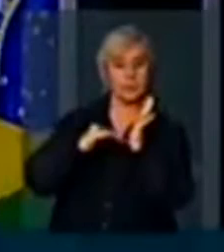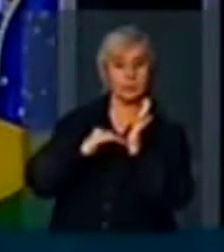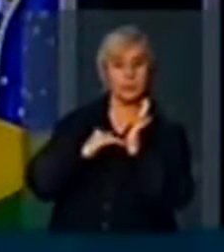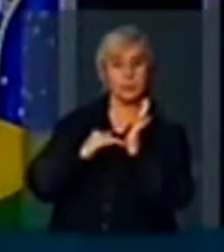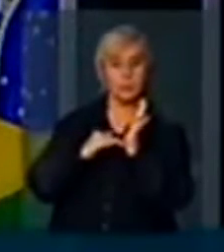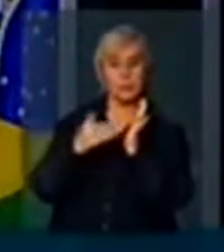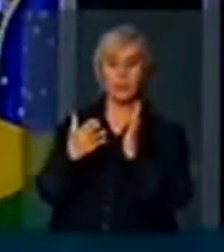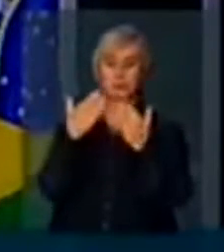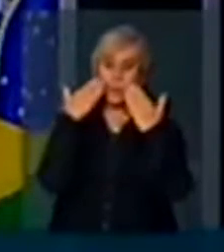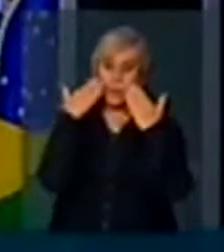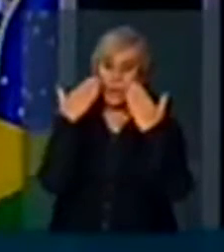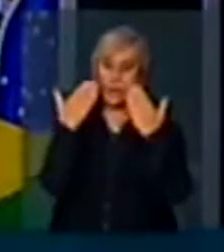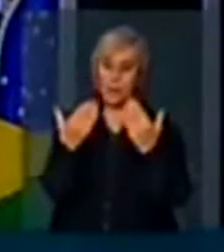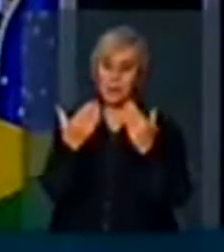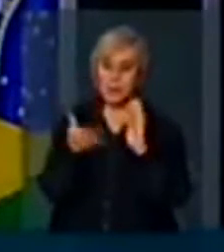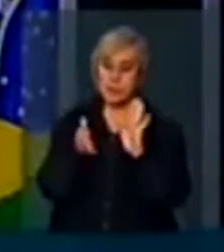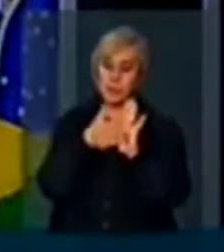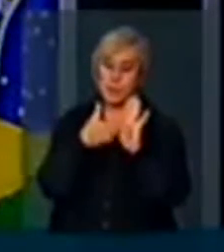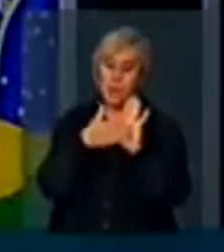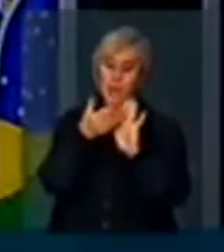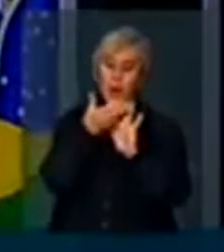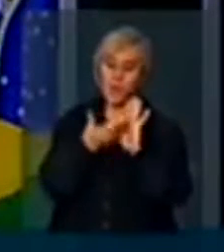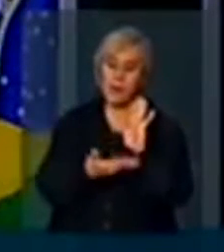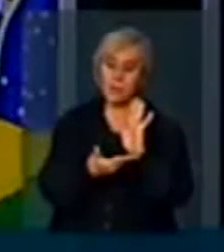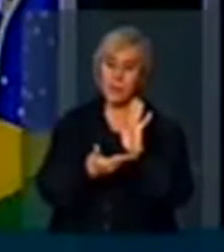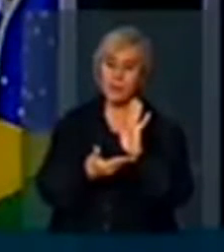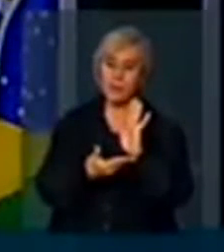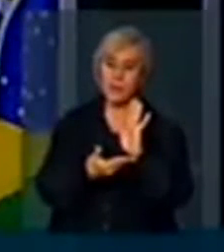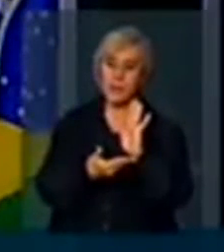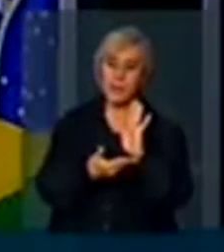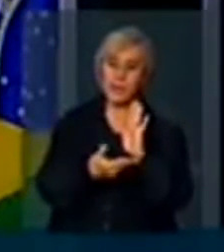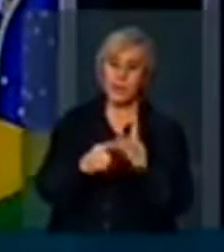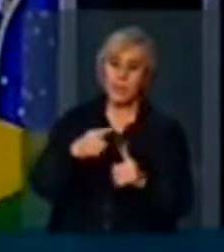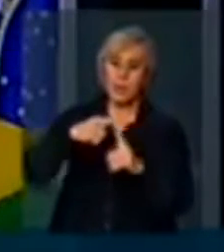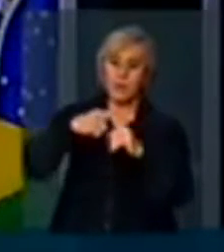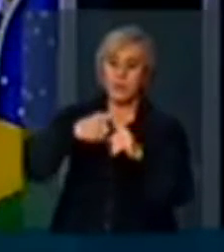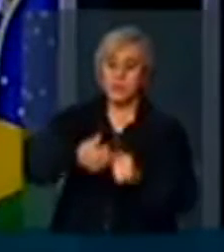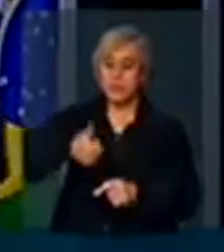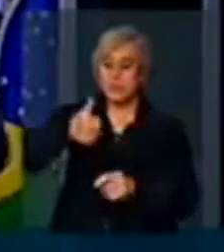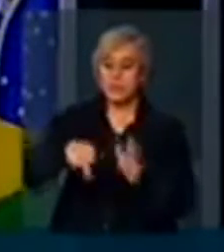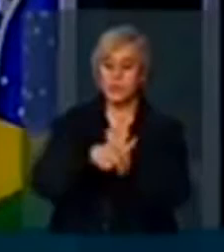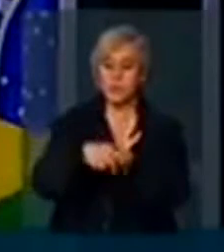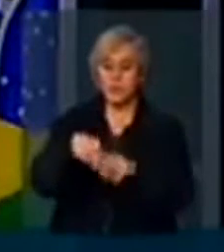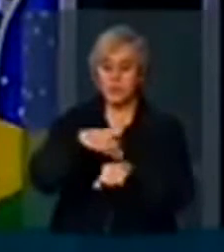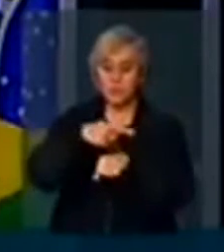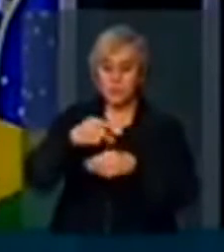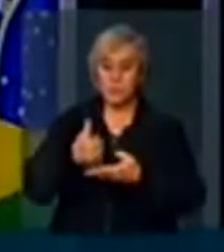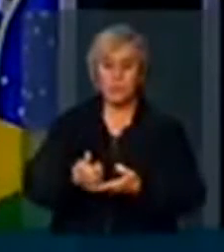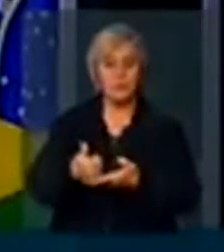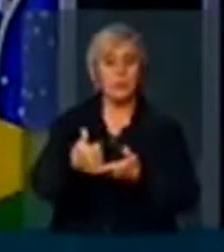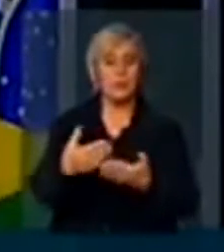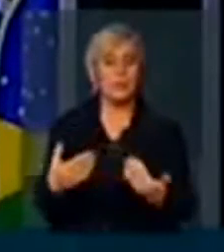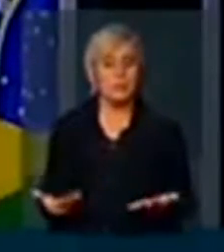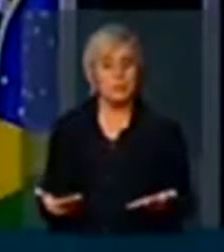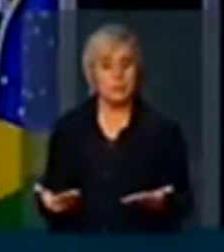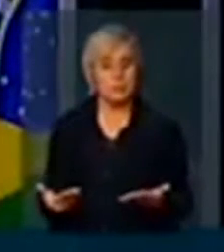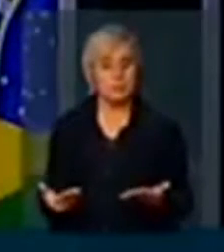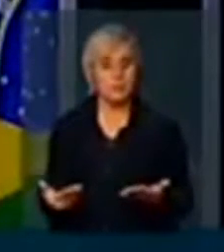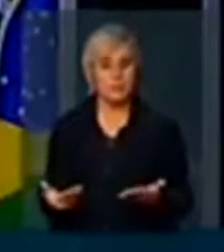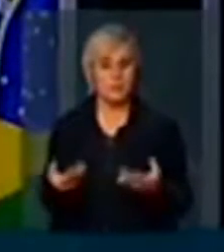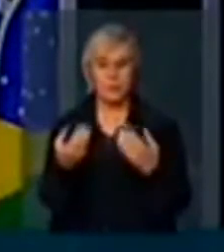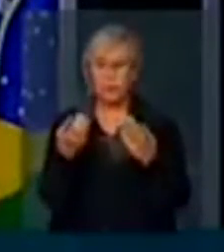a apresentação de uma pauta plausível para a nação. Sinônimo, por óbvio,